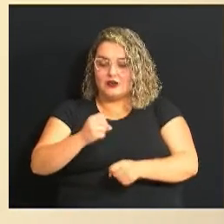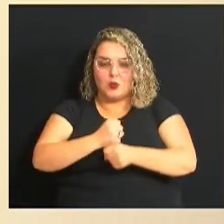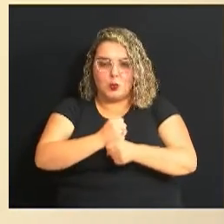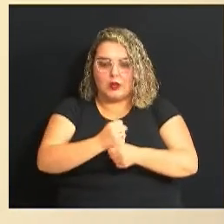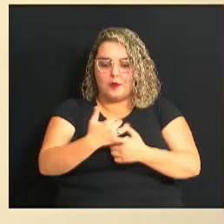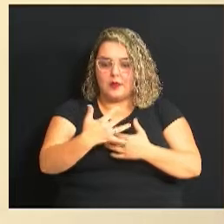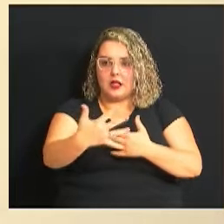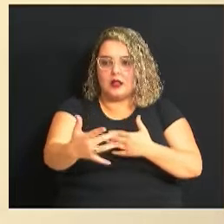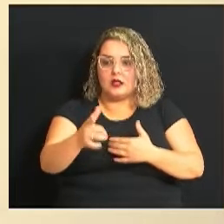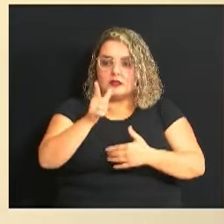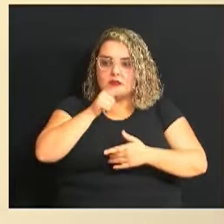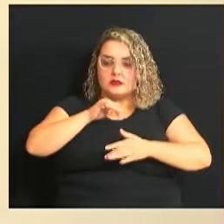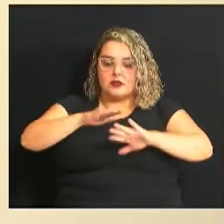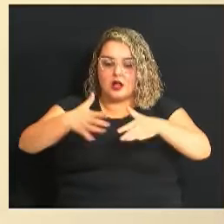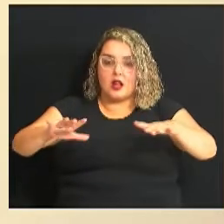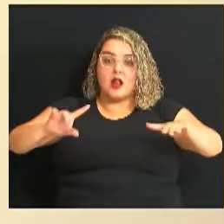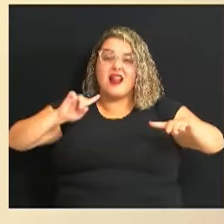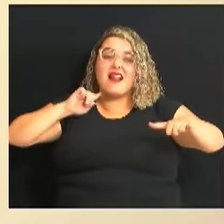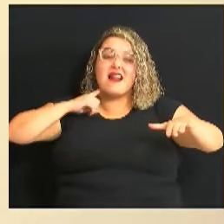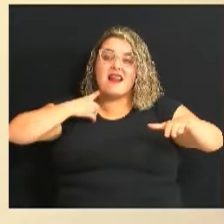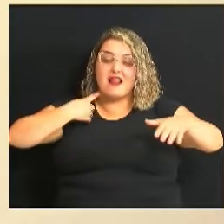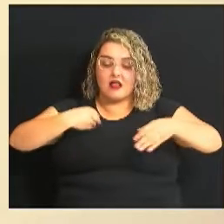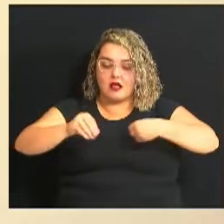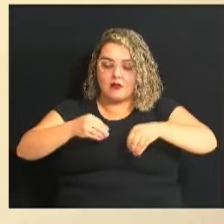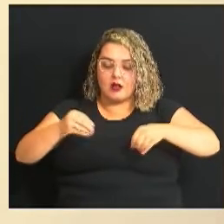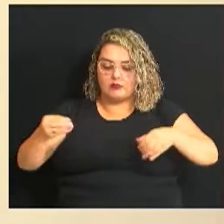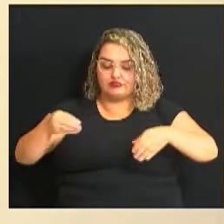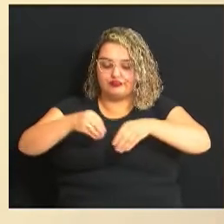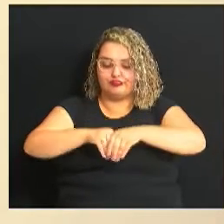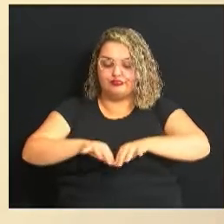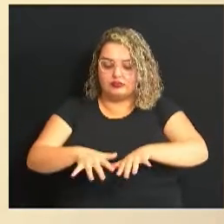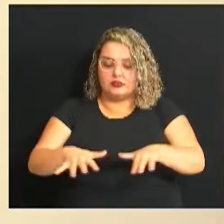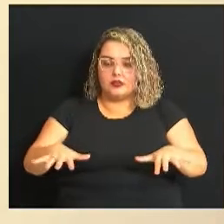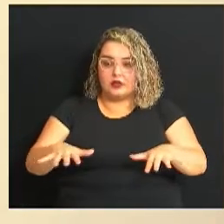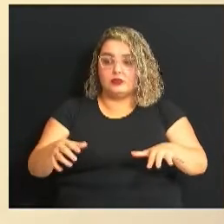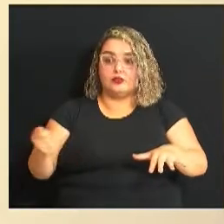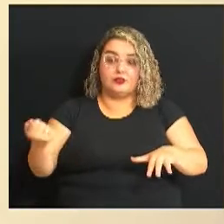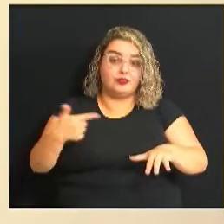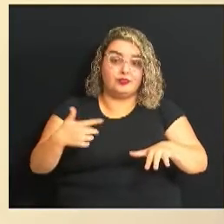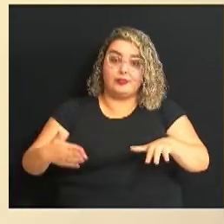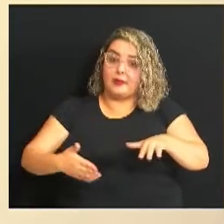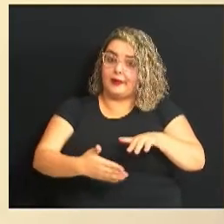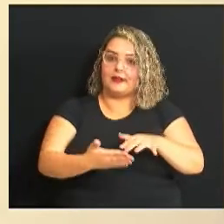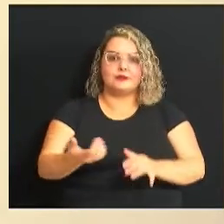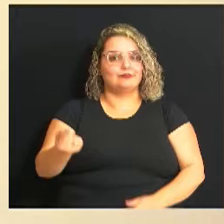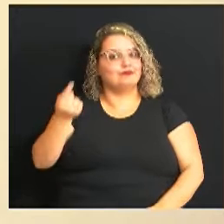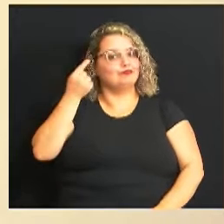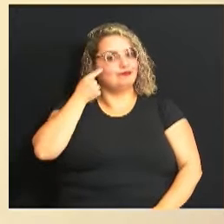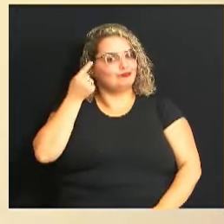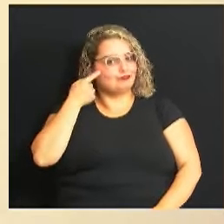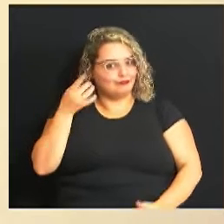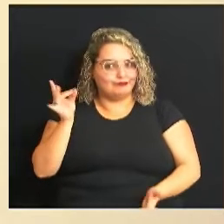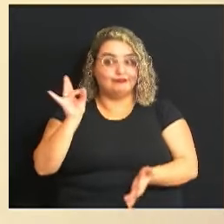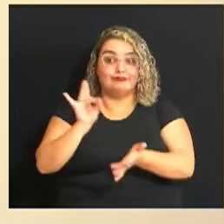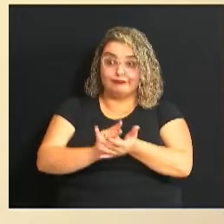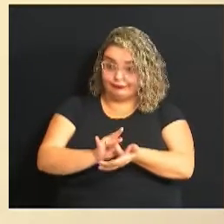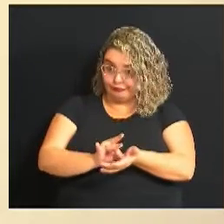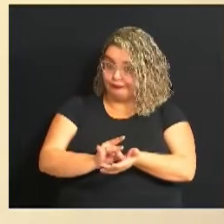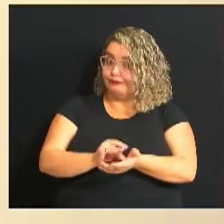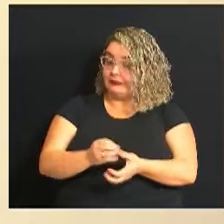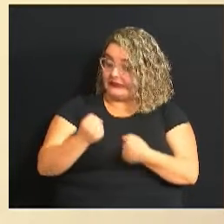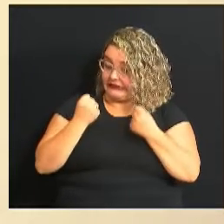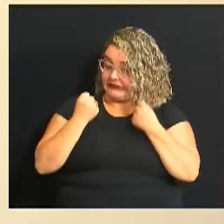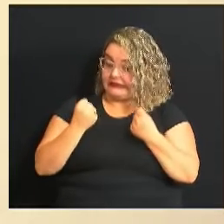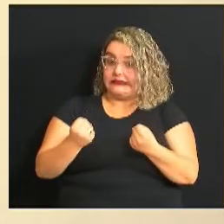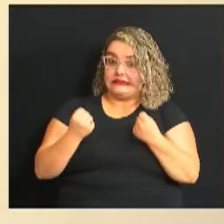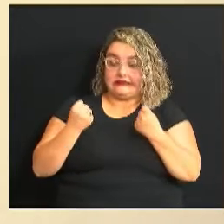teremos mais conteúdos plásticos nos mares do que peixes. Então, veja que a realidade ela é cruel, né? Nós temos